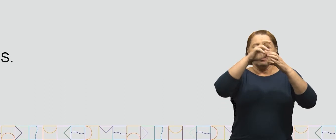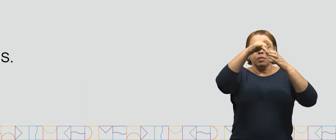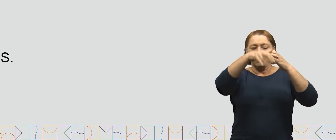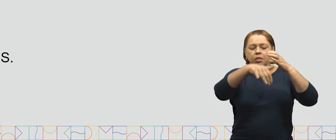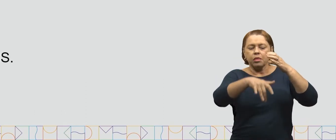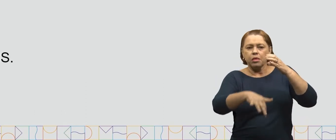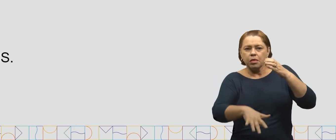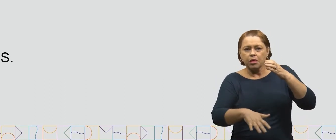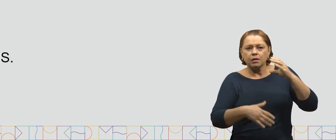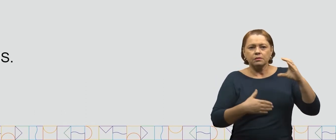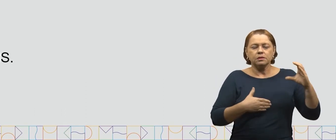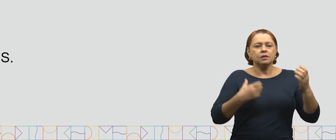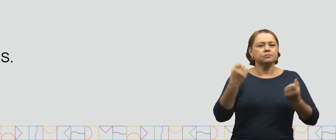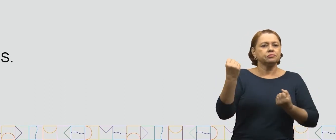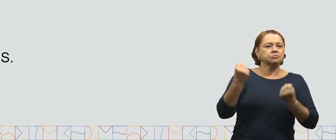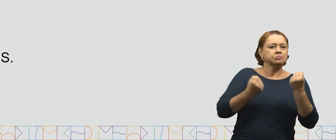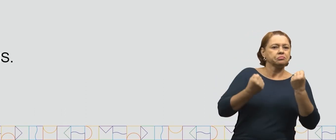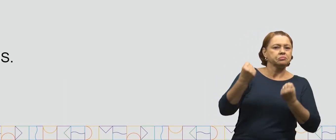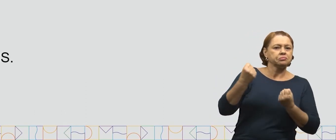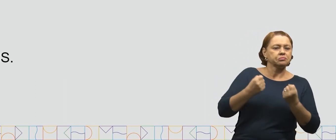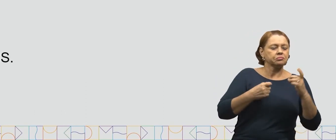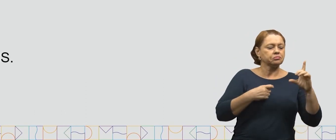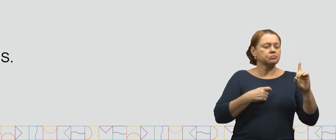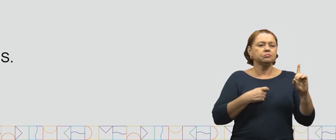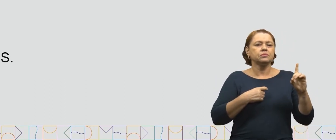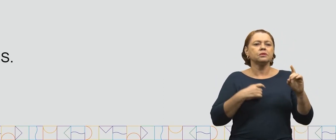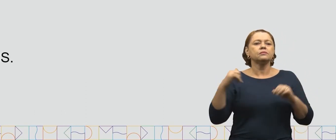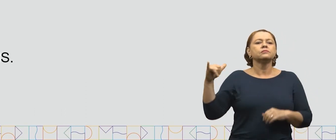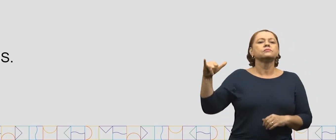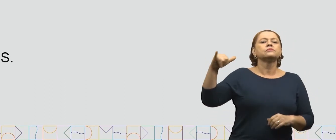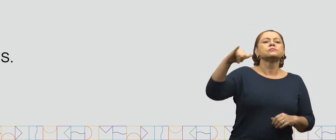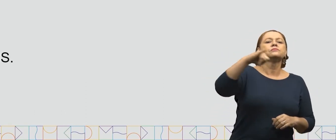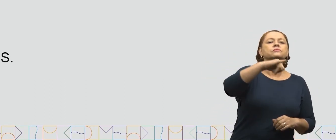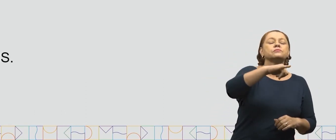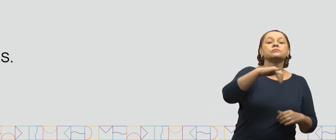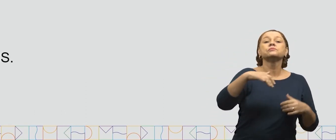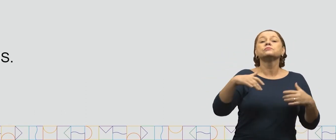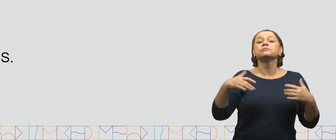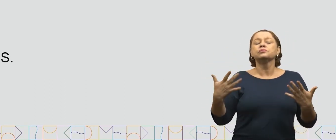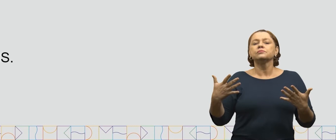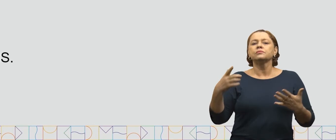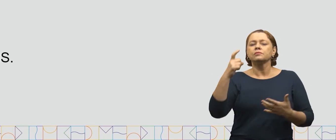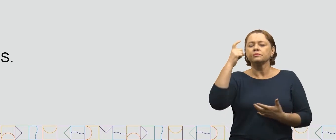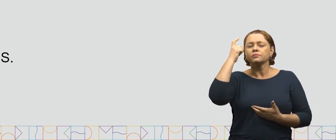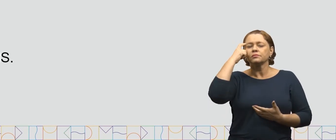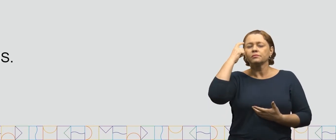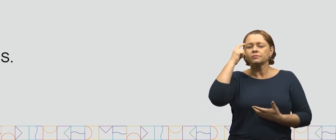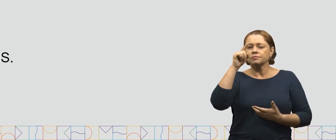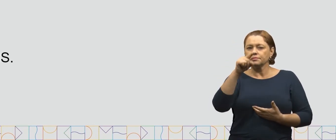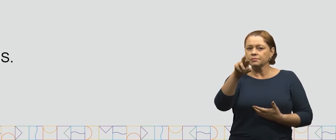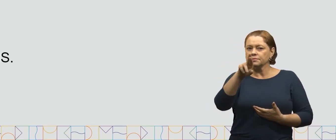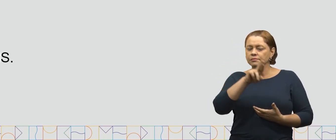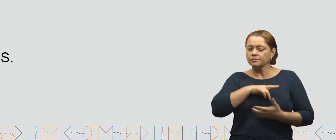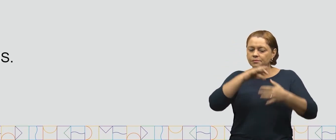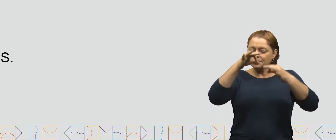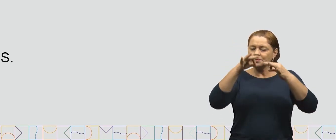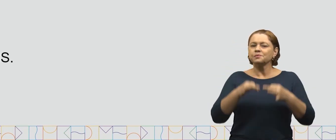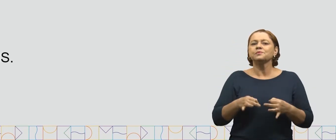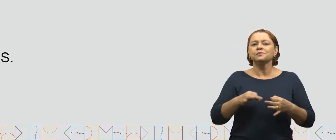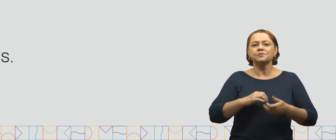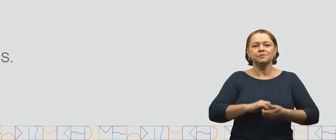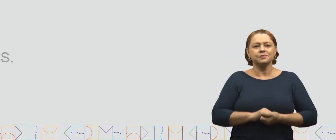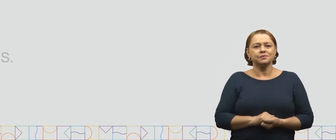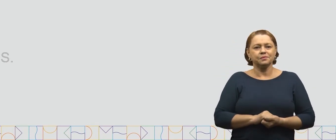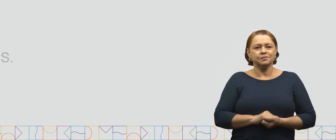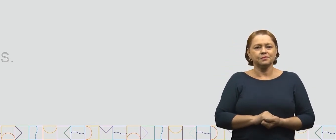Letra C, automóveis. Letra D, aviões. Muito bem, alguns segundinhos. Então vamos para a resposta